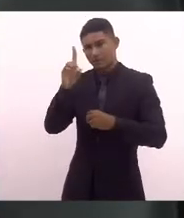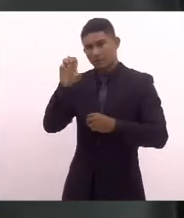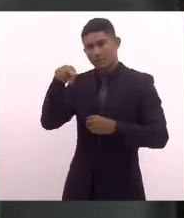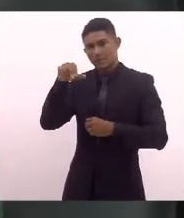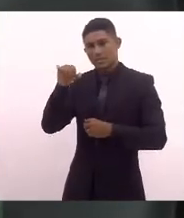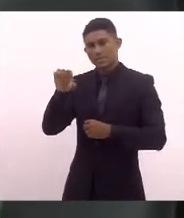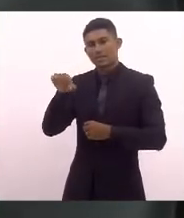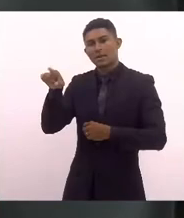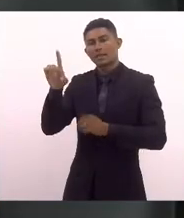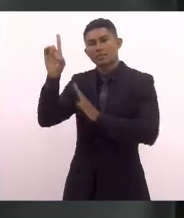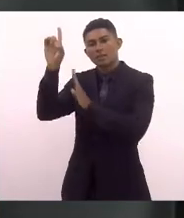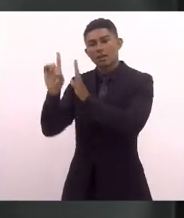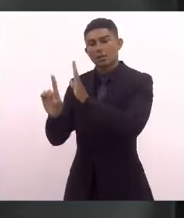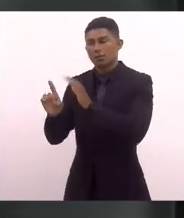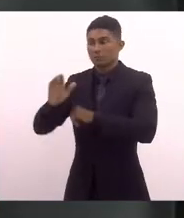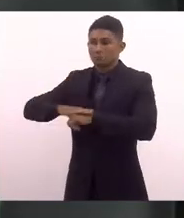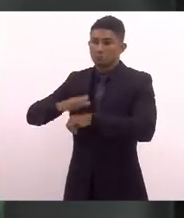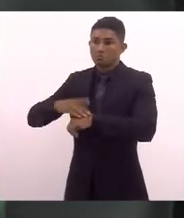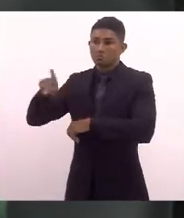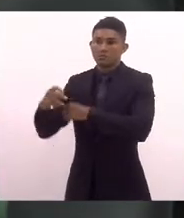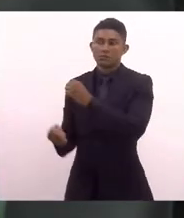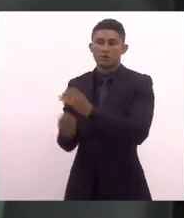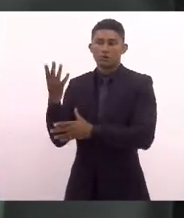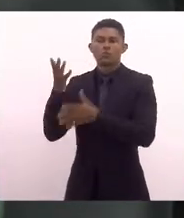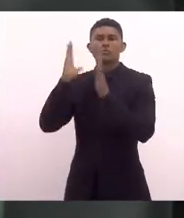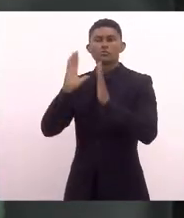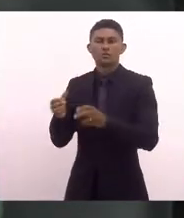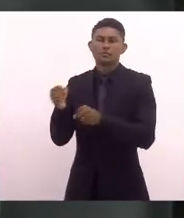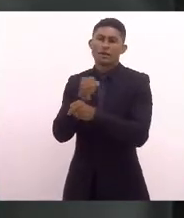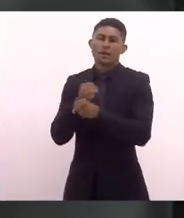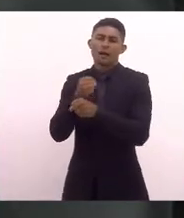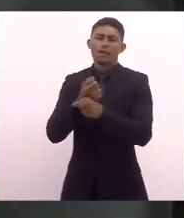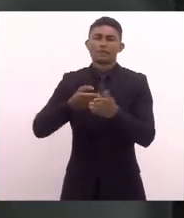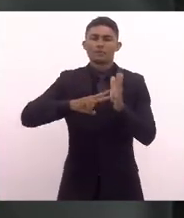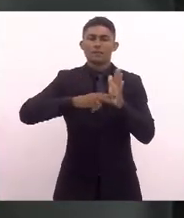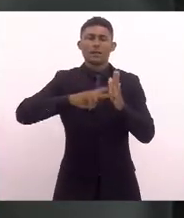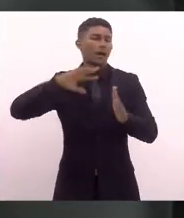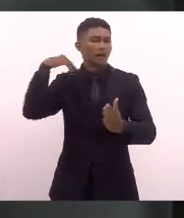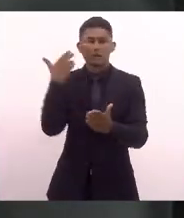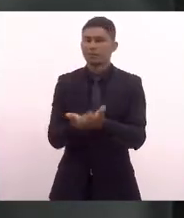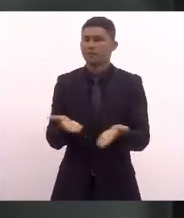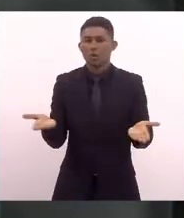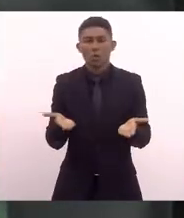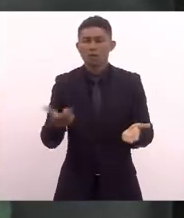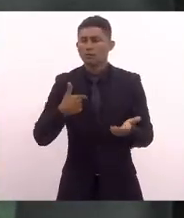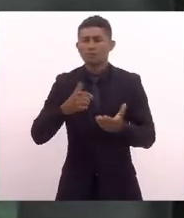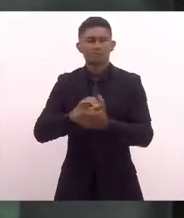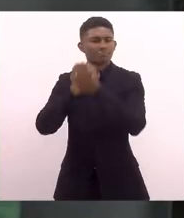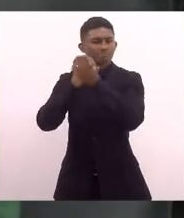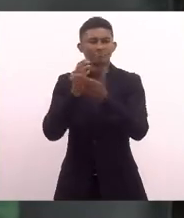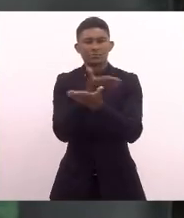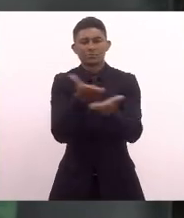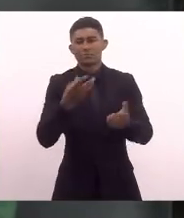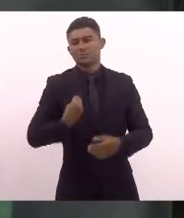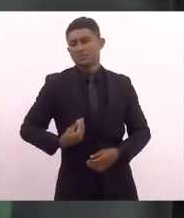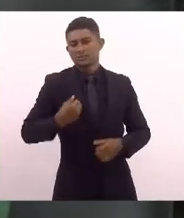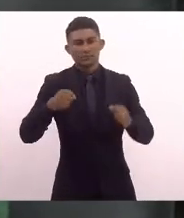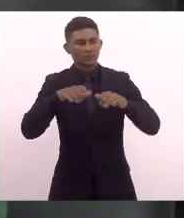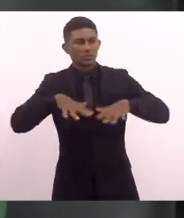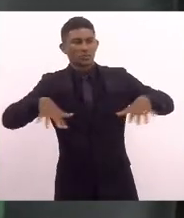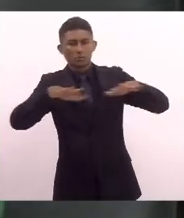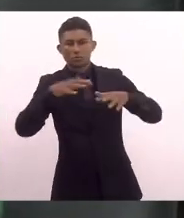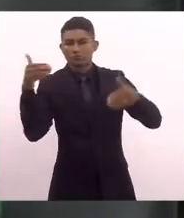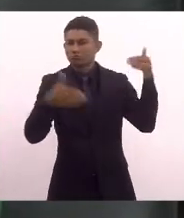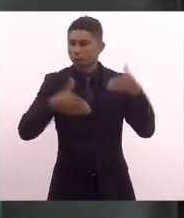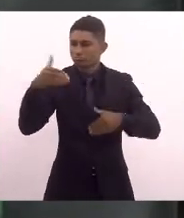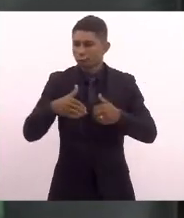diretora, uma das fundadoras lá, esteve conosco muito tempo no sindicato, está até hoje. Cumprimento a todos que estão aqui presentes. Em